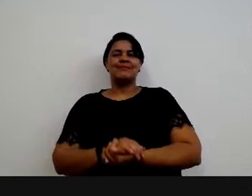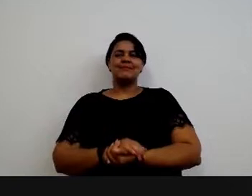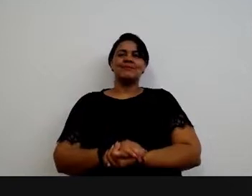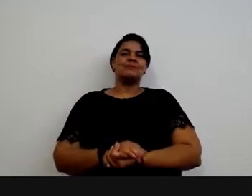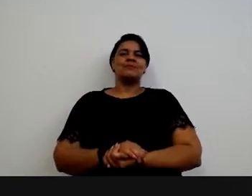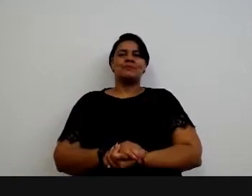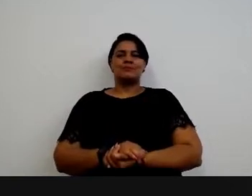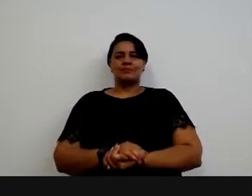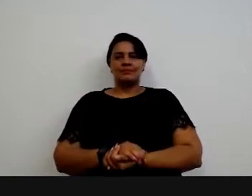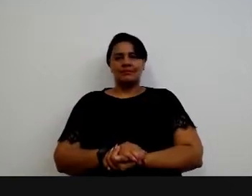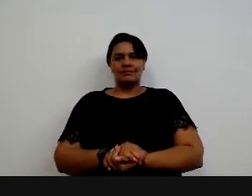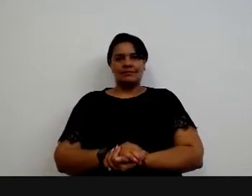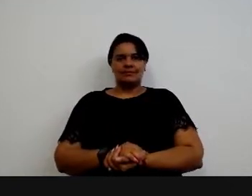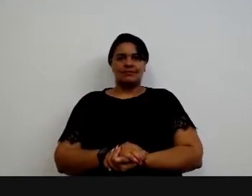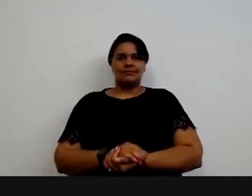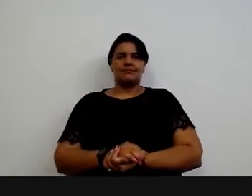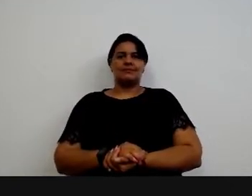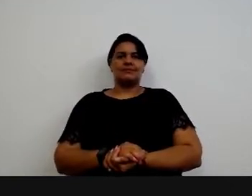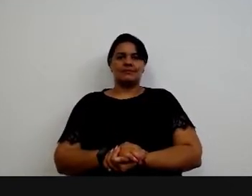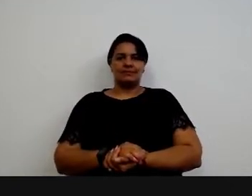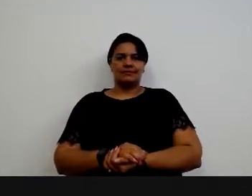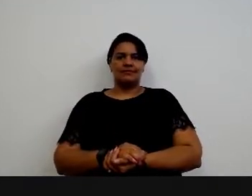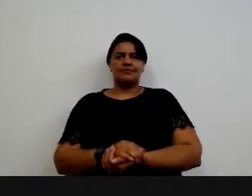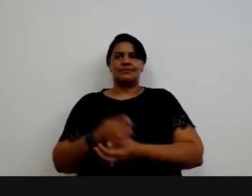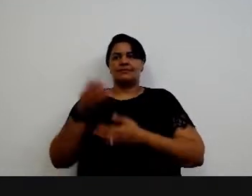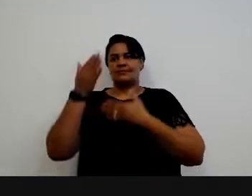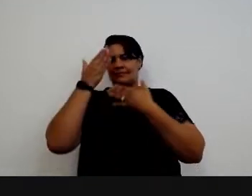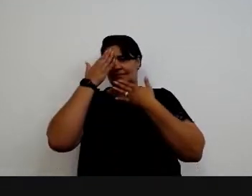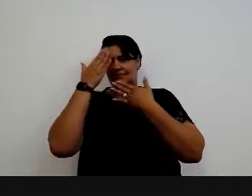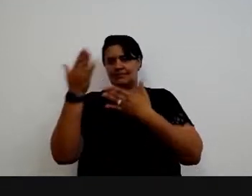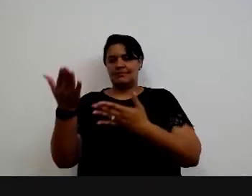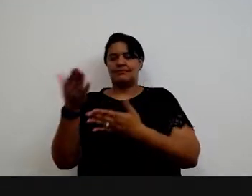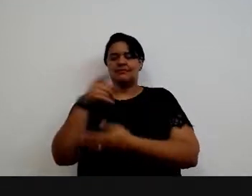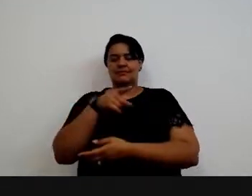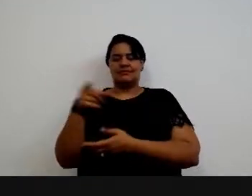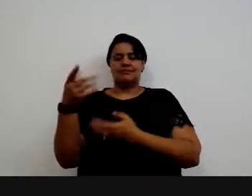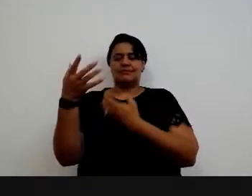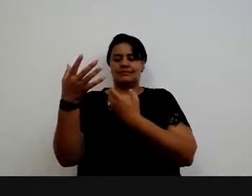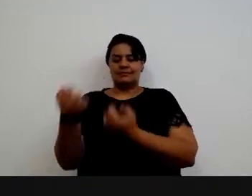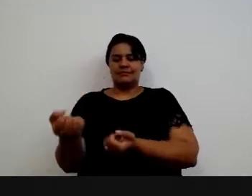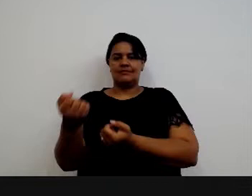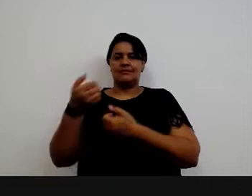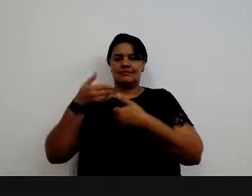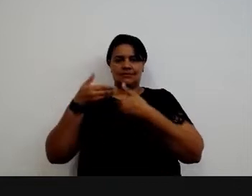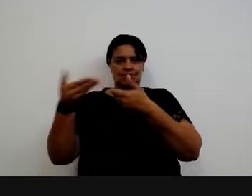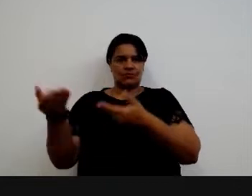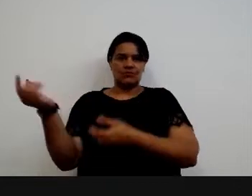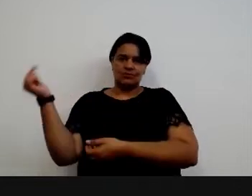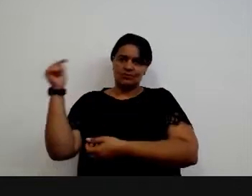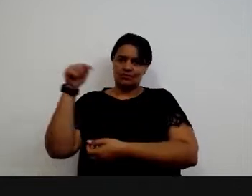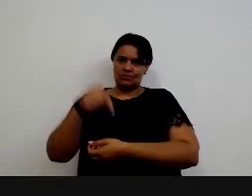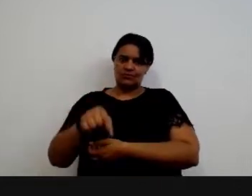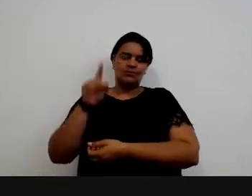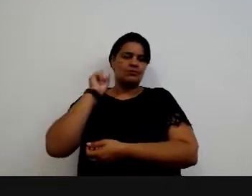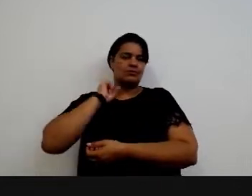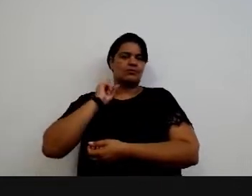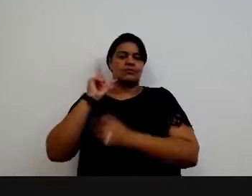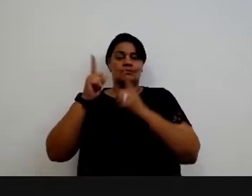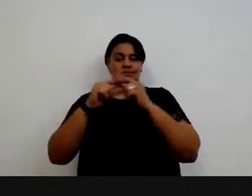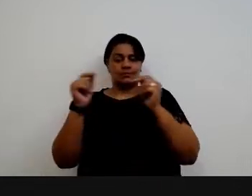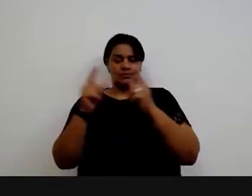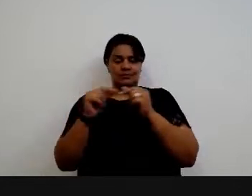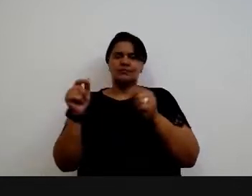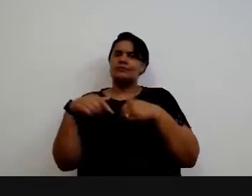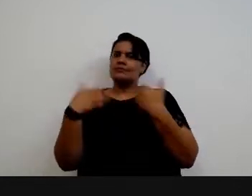Muito lindo isso, Ruth. Obrigada, muito obrigada por ter aceitado o nosso convite, estar aqui em Brasília. Eu sei que lá também há